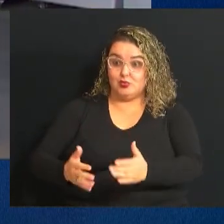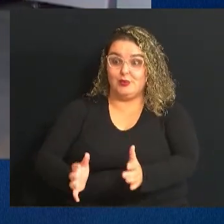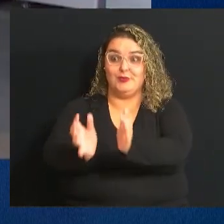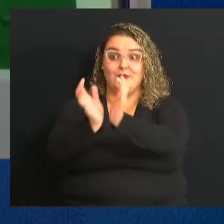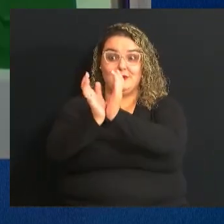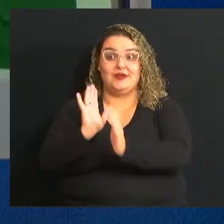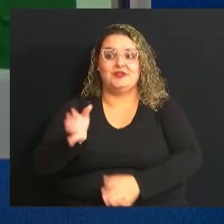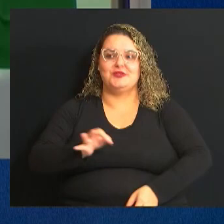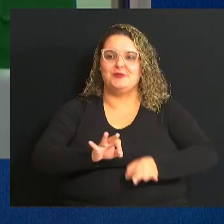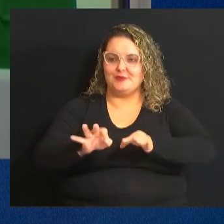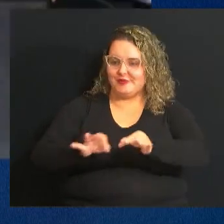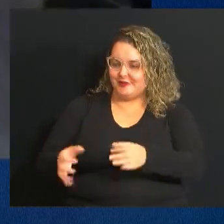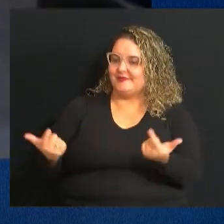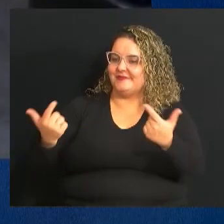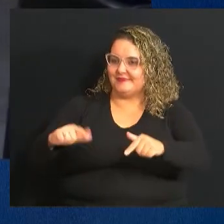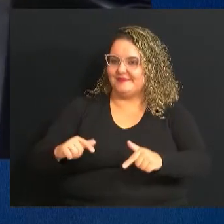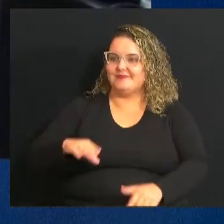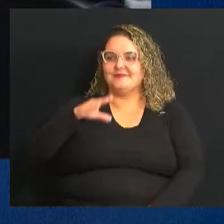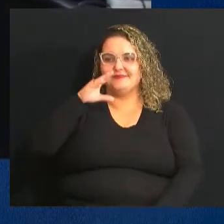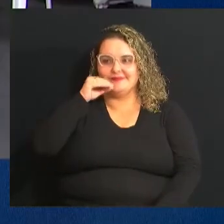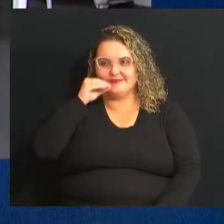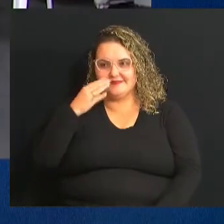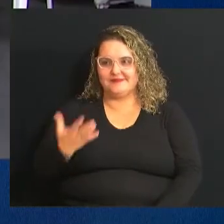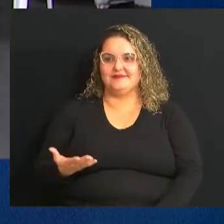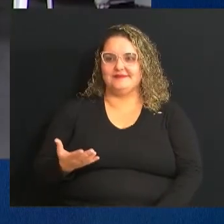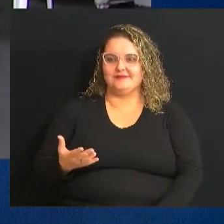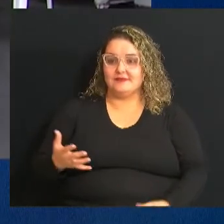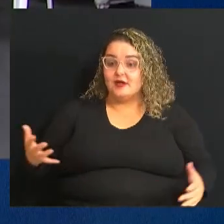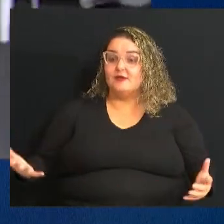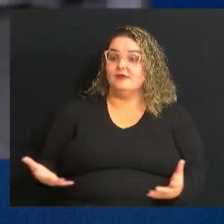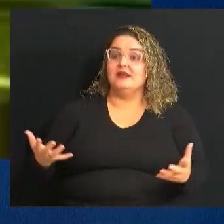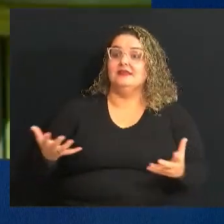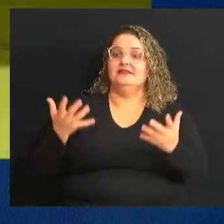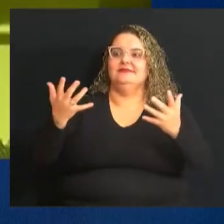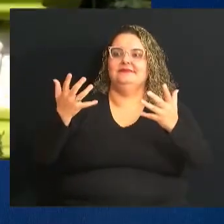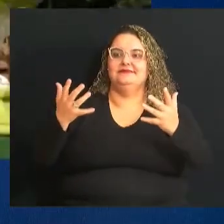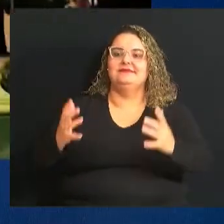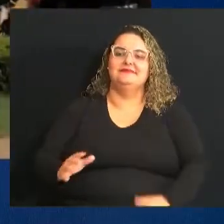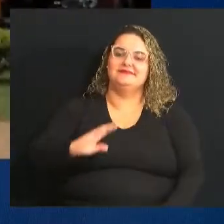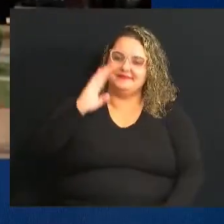manda para cá. E agora sim, vamos aos destaques do dia.